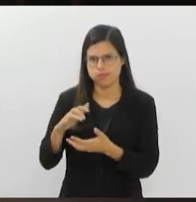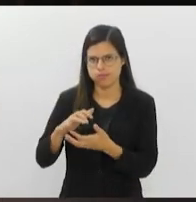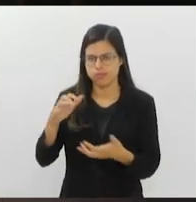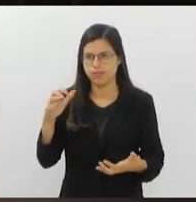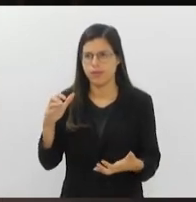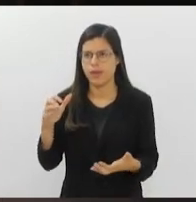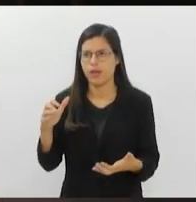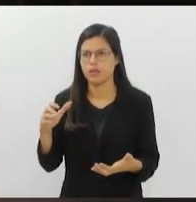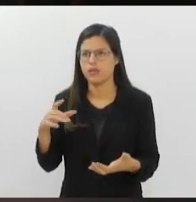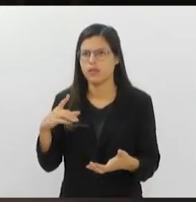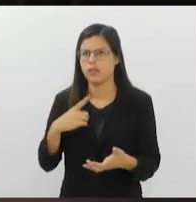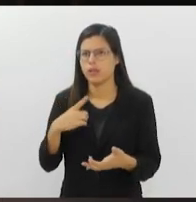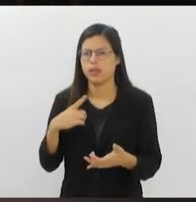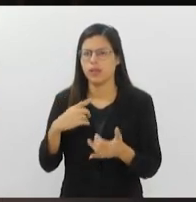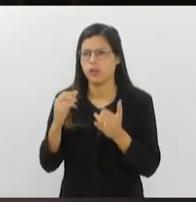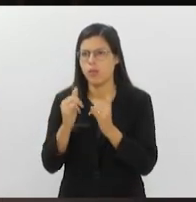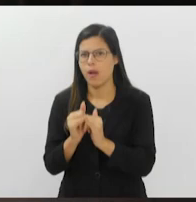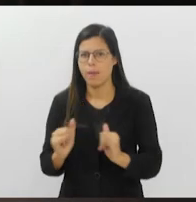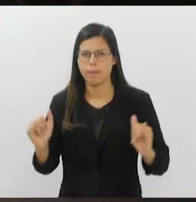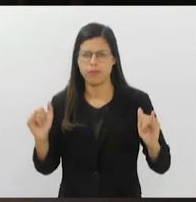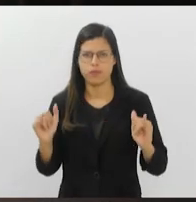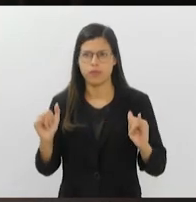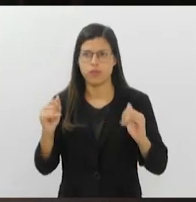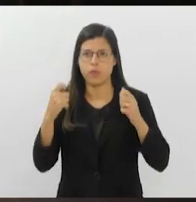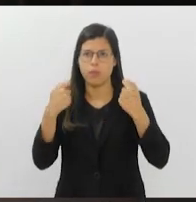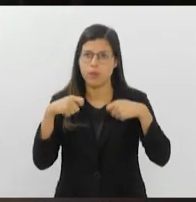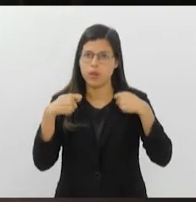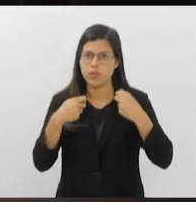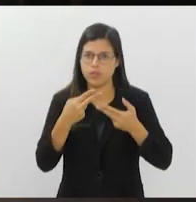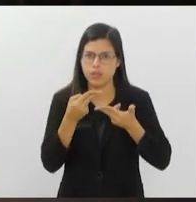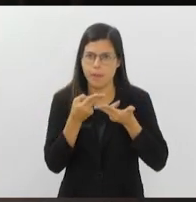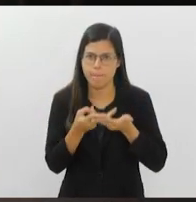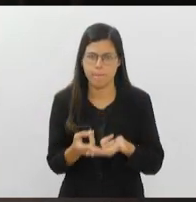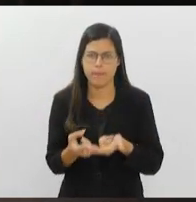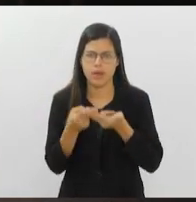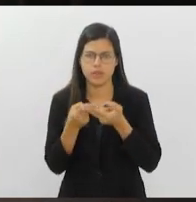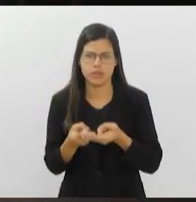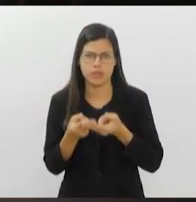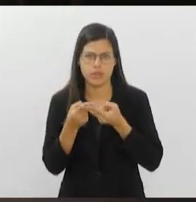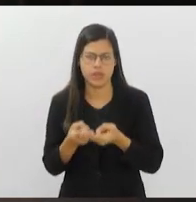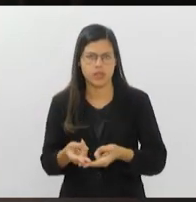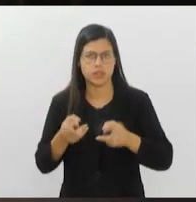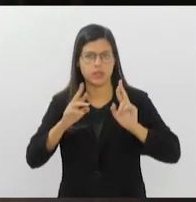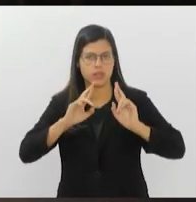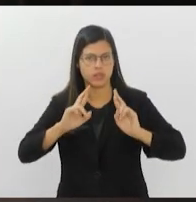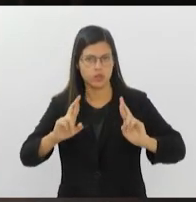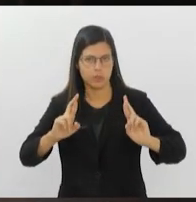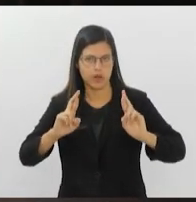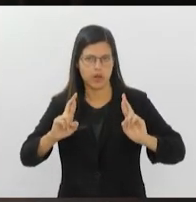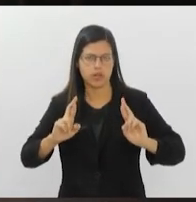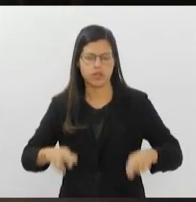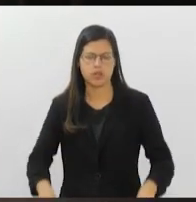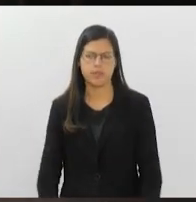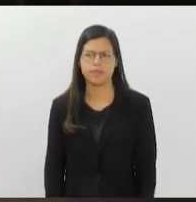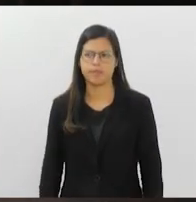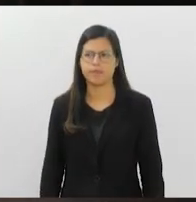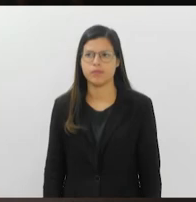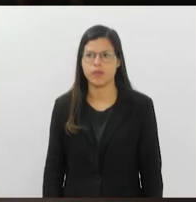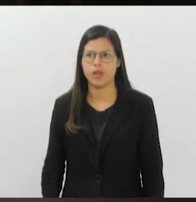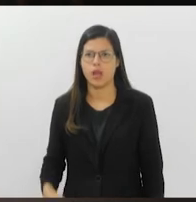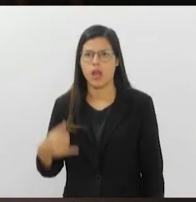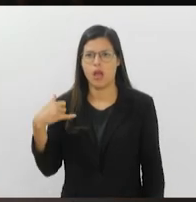uma mensagem. É preciso ter paciência histórica e esperança. A